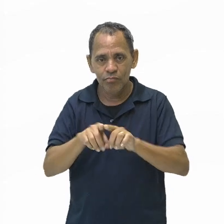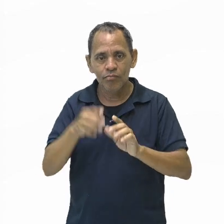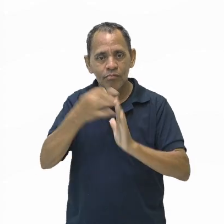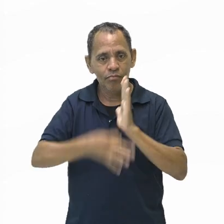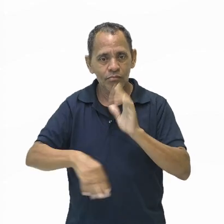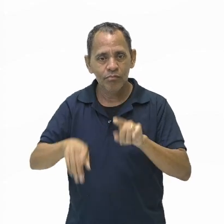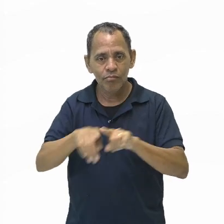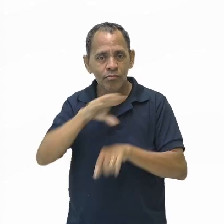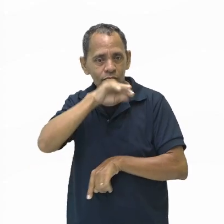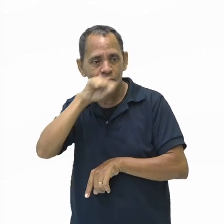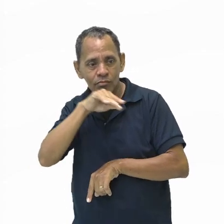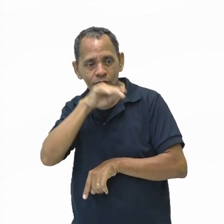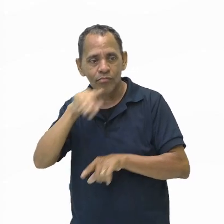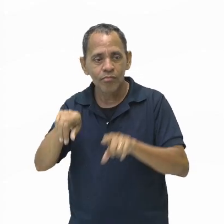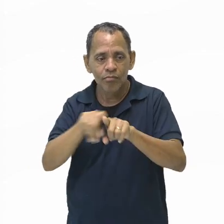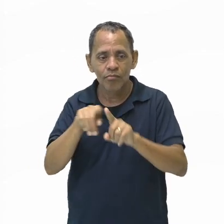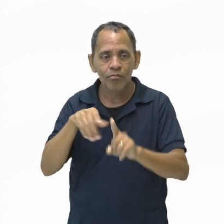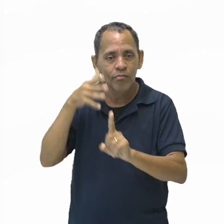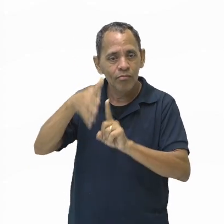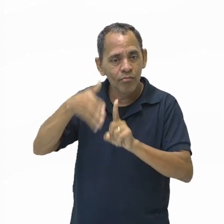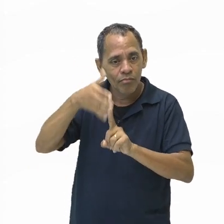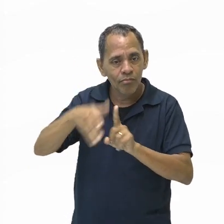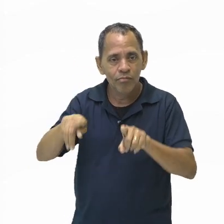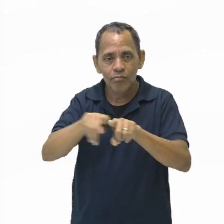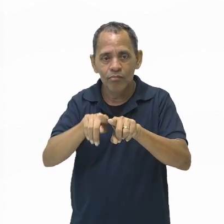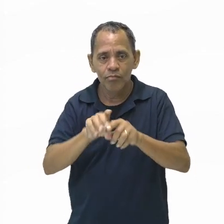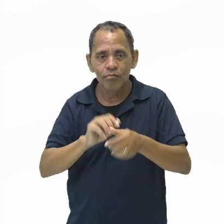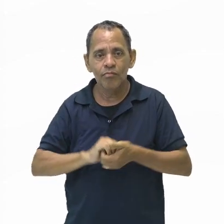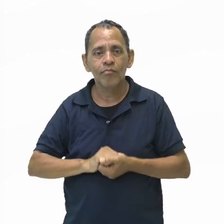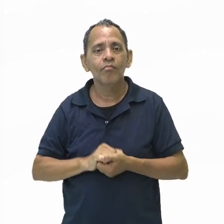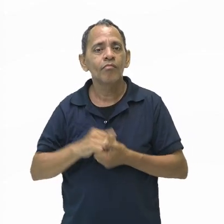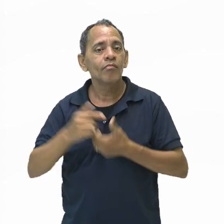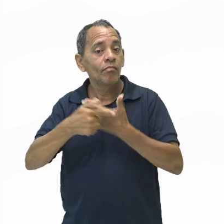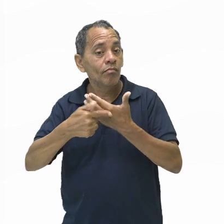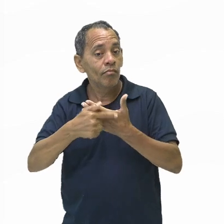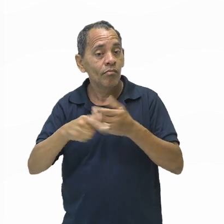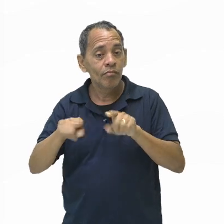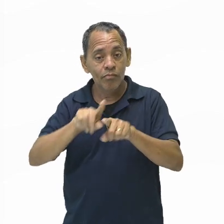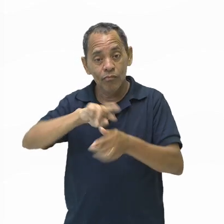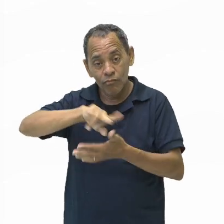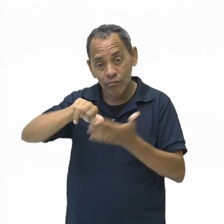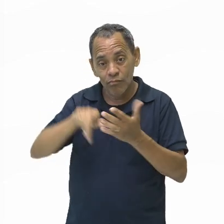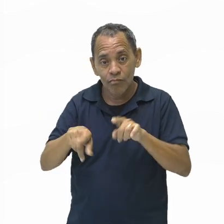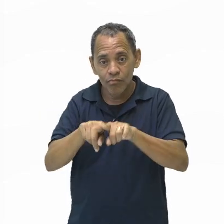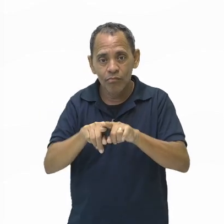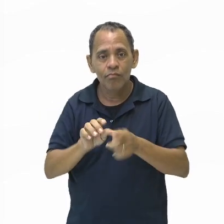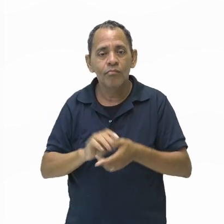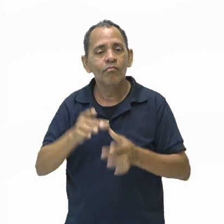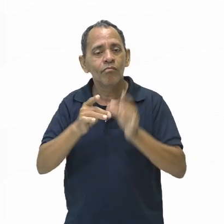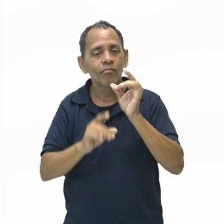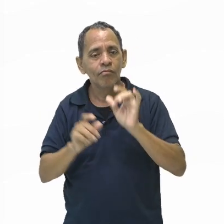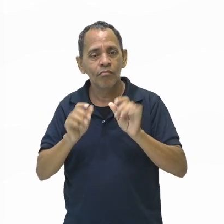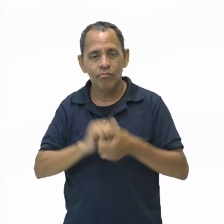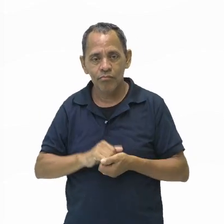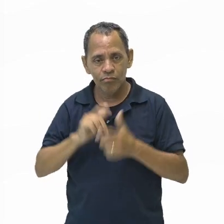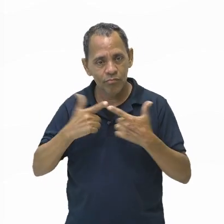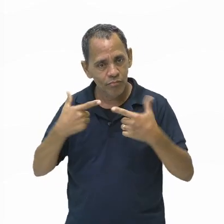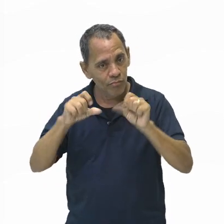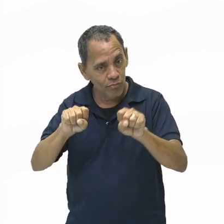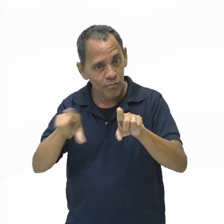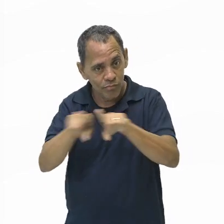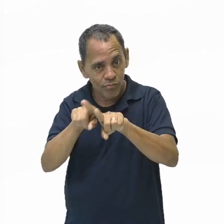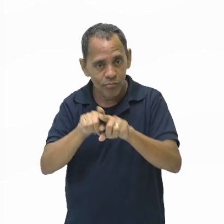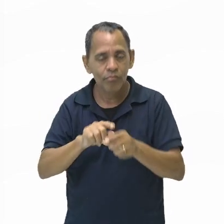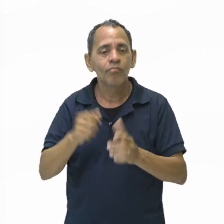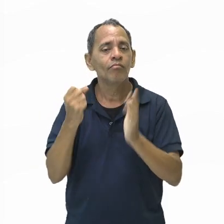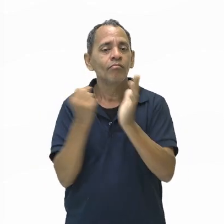e multissemióticos. Em detalhamento, reconhecimento dos elementos linguísticos que constituem marcas de diferentes